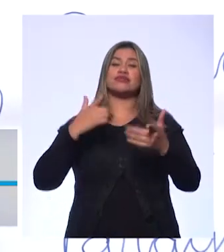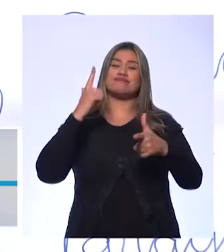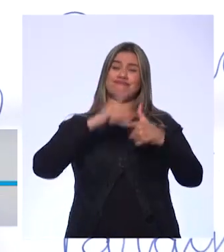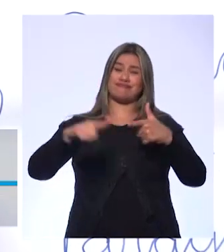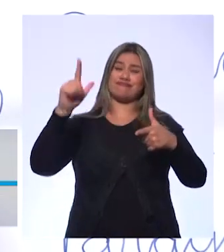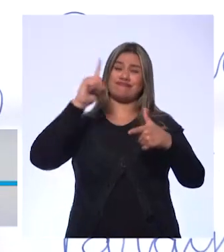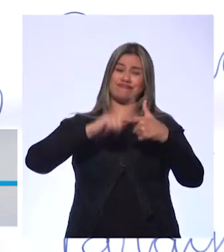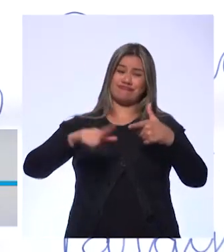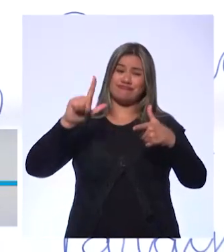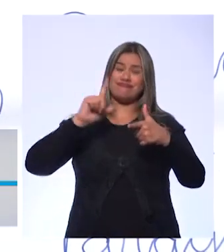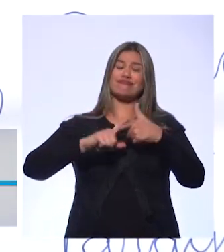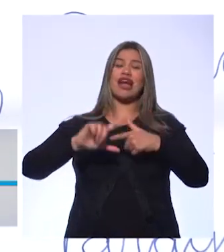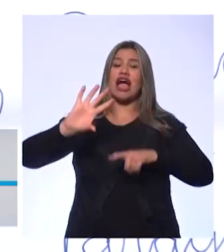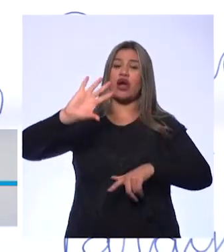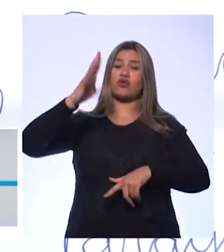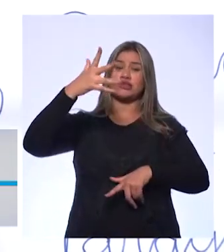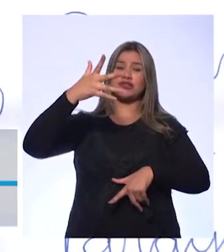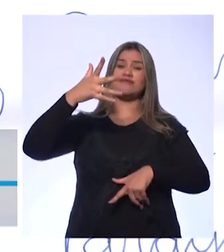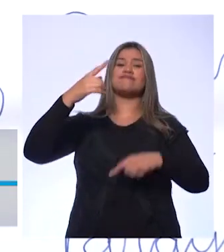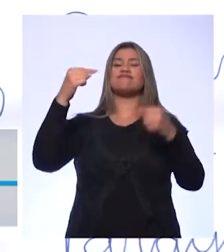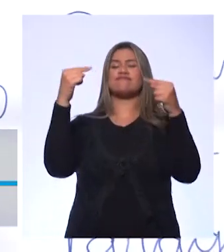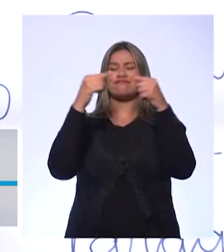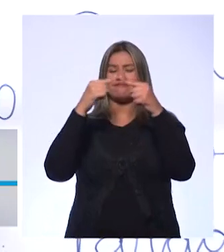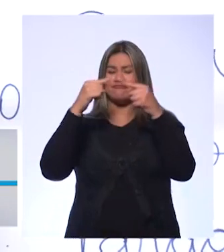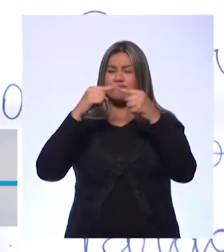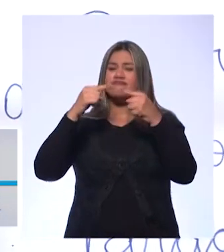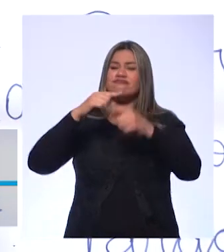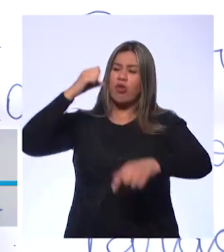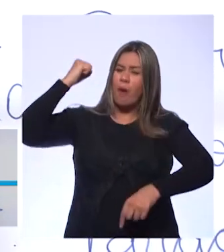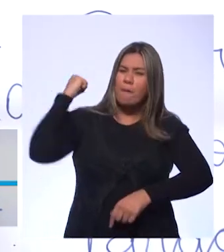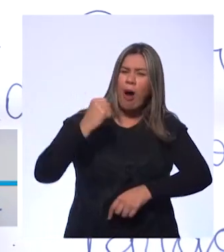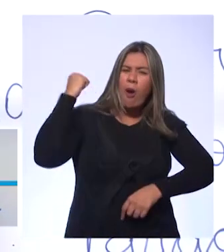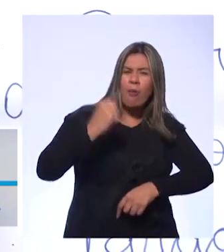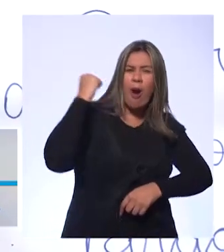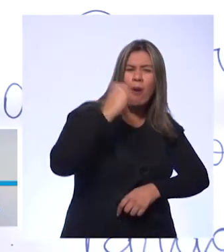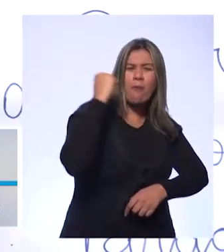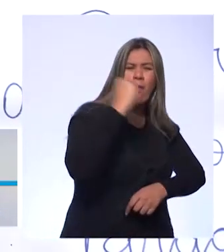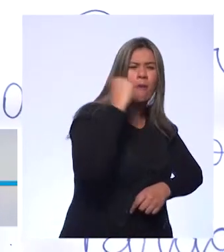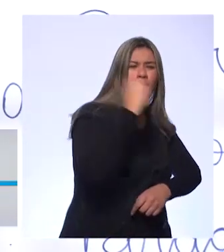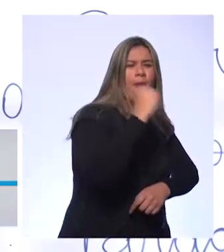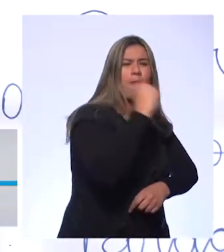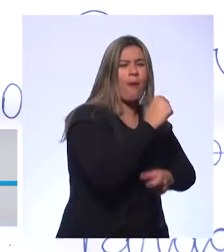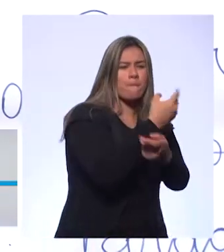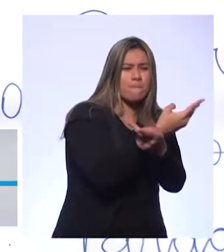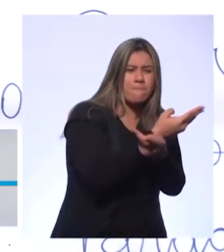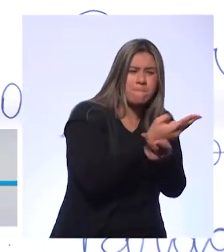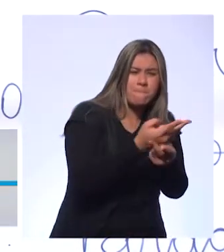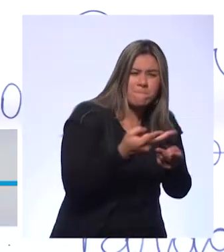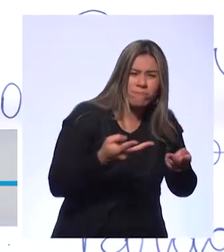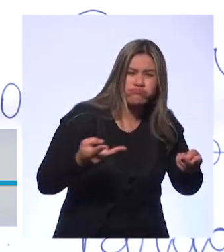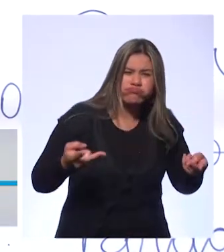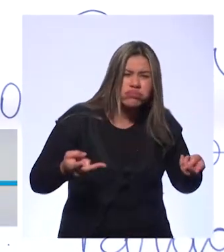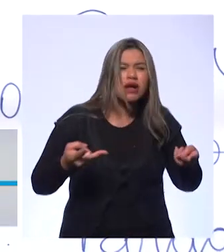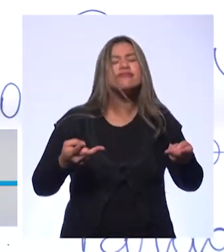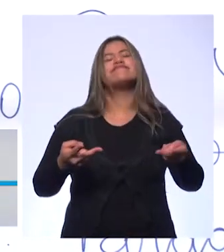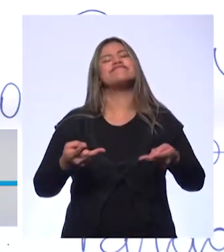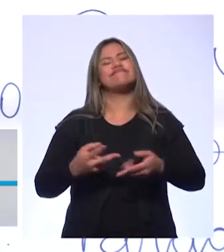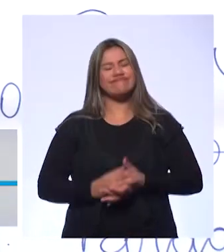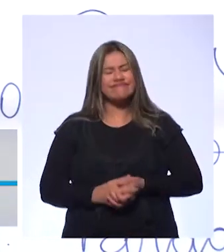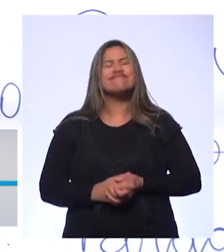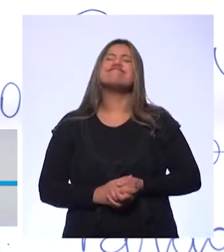foi sim um grande genocídio nós temos essa mancha na nossa história da América Latina que foi a guerra do Paraguai